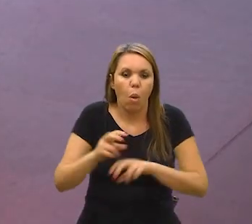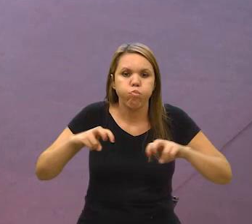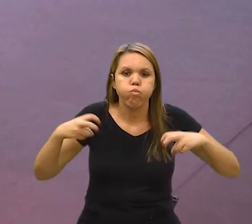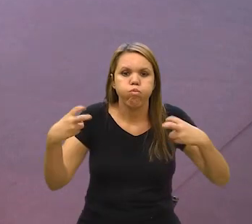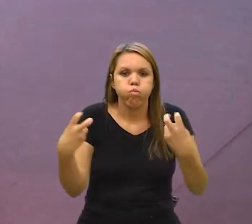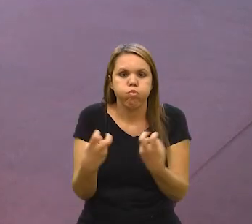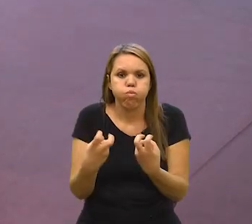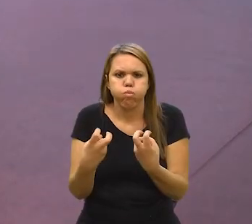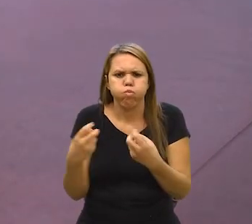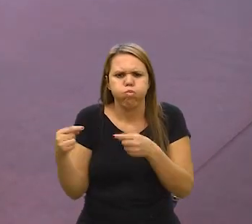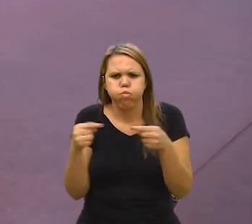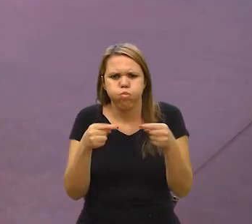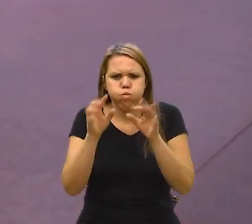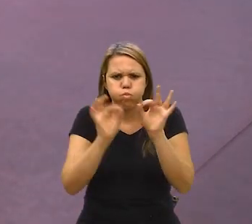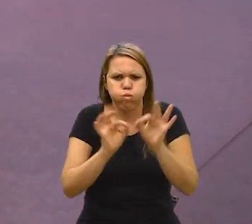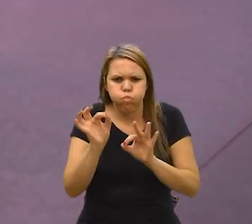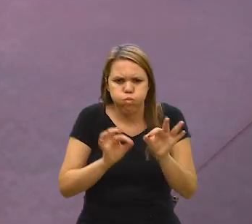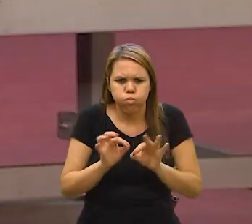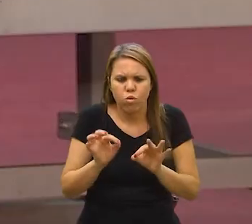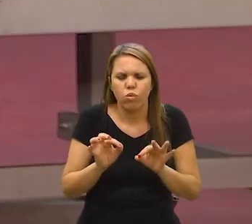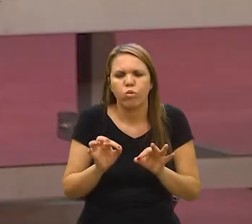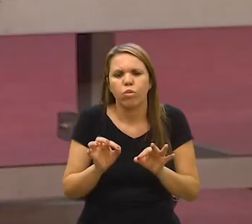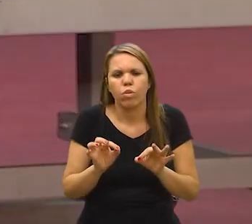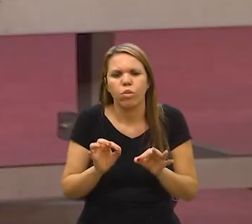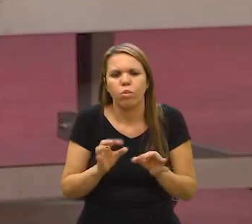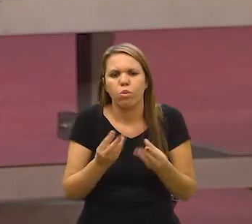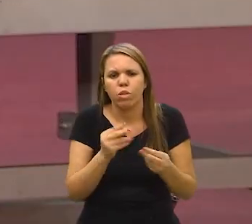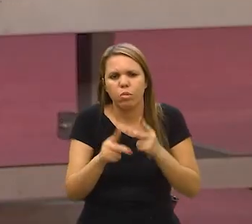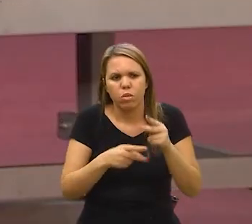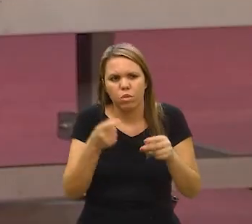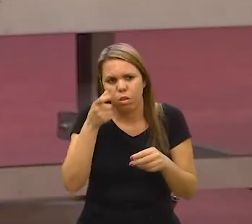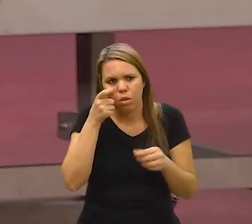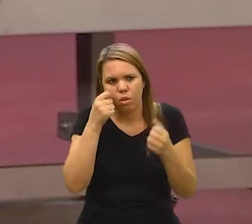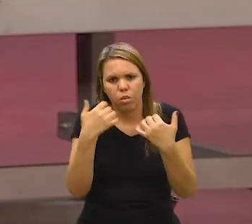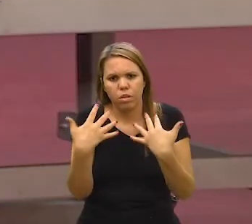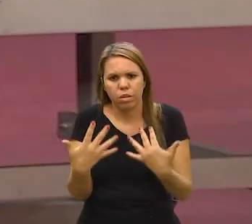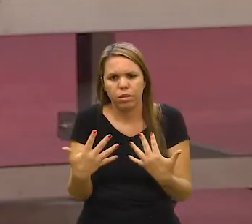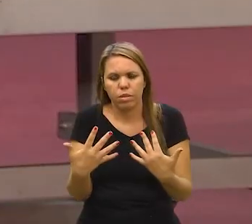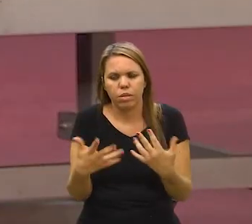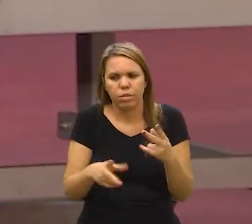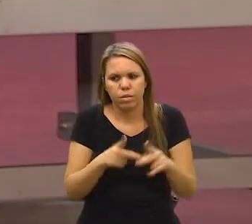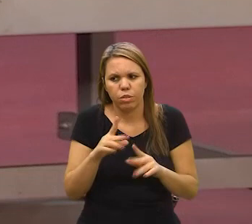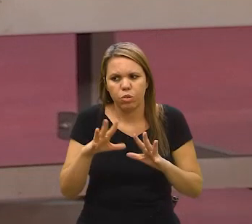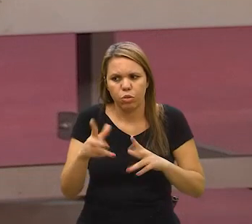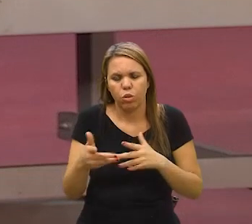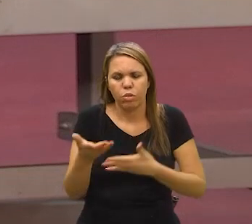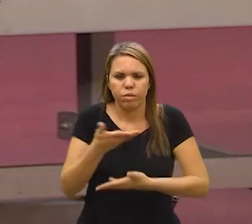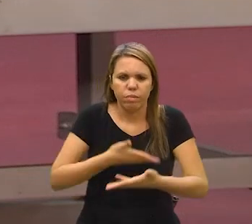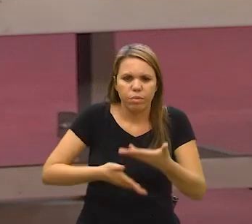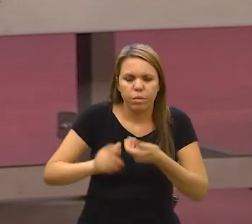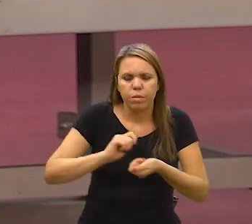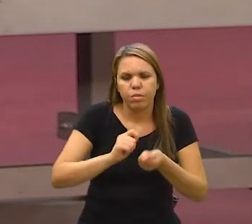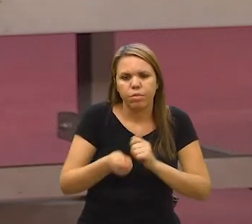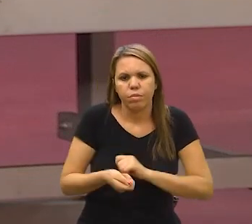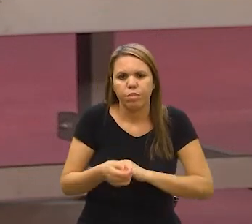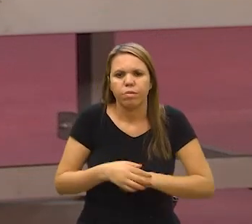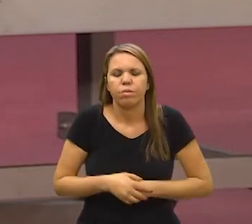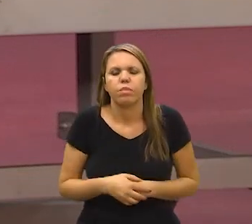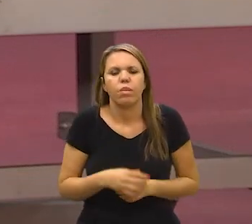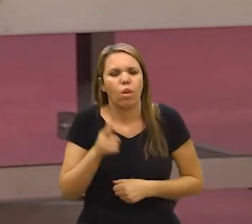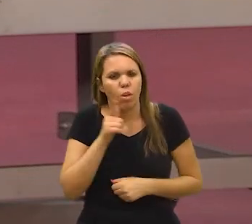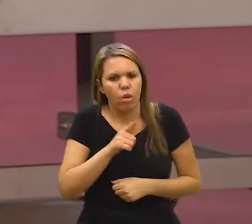entra no ginásio, é totalmente uma competição preparada para aquilo, com muita gente assistindo, é todo um entretenimento